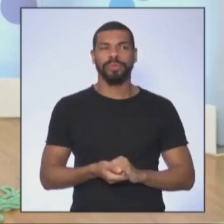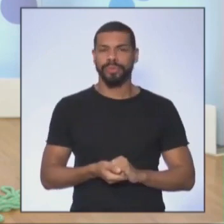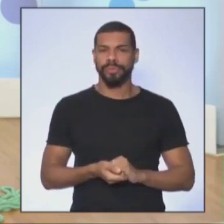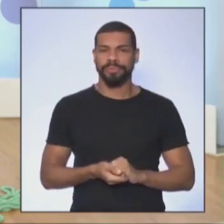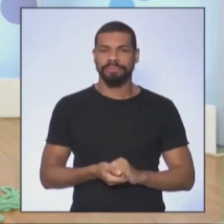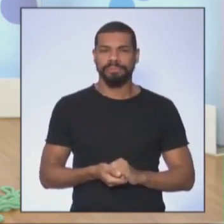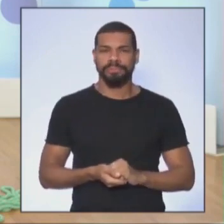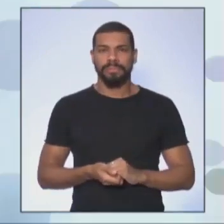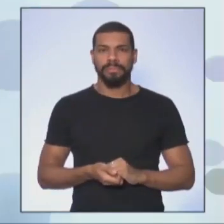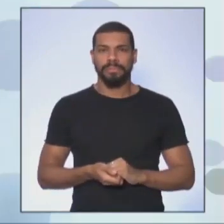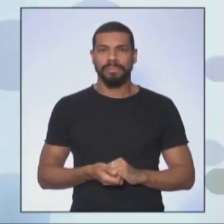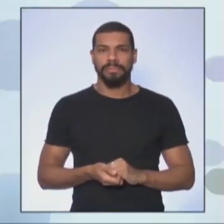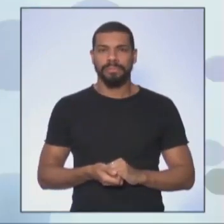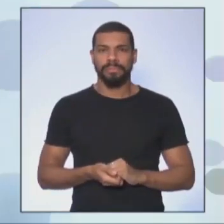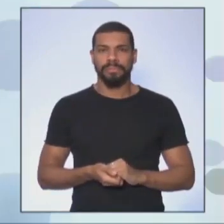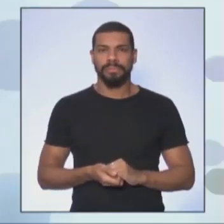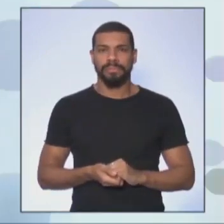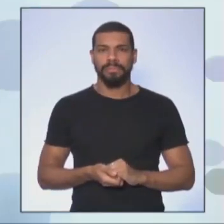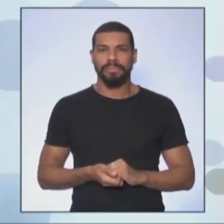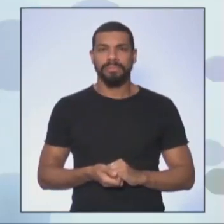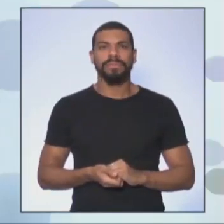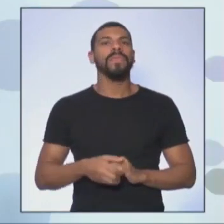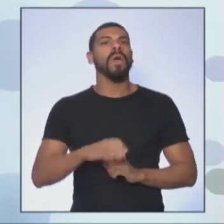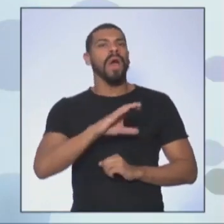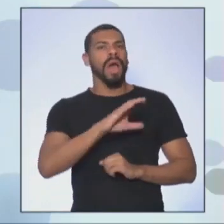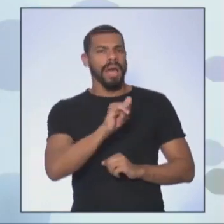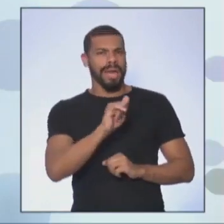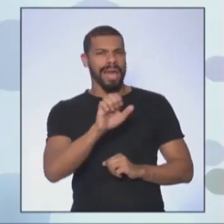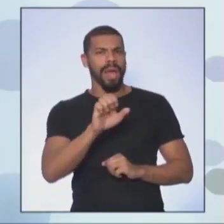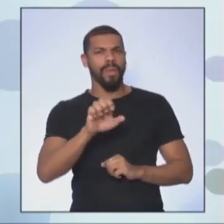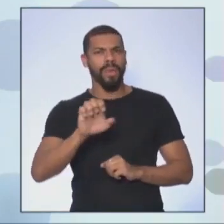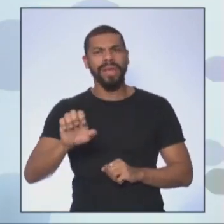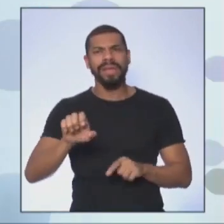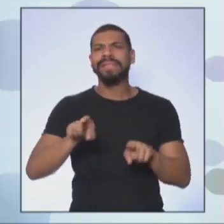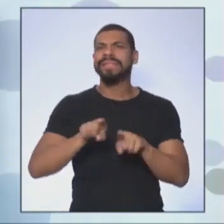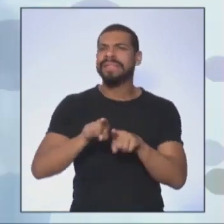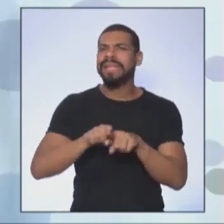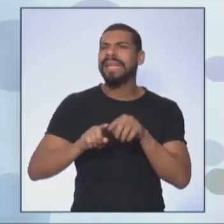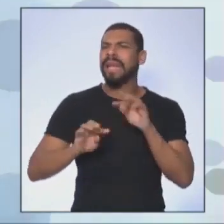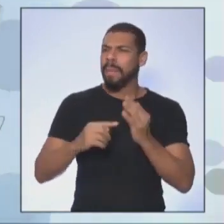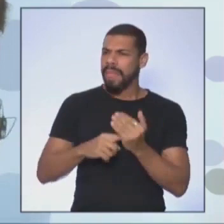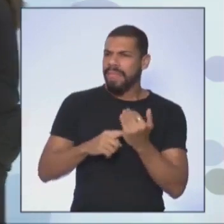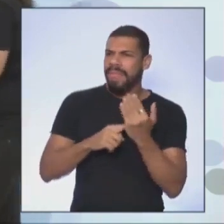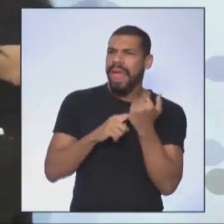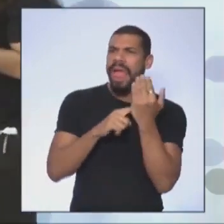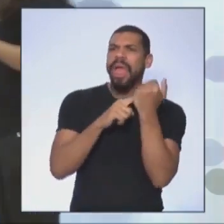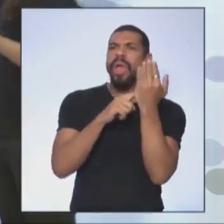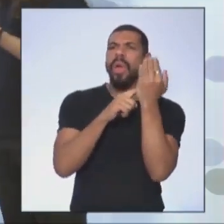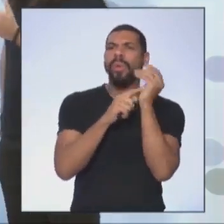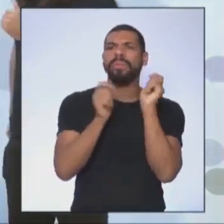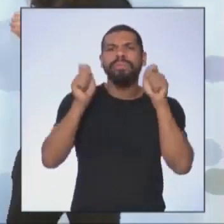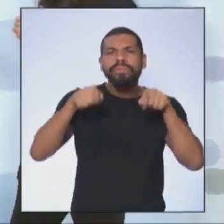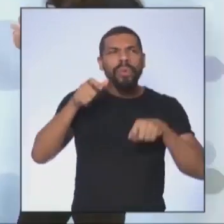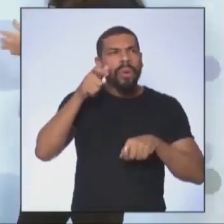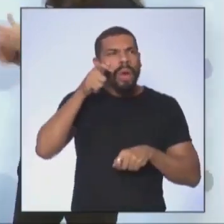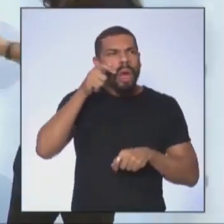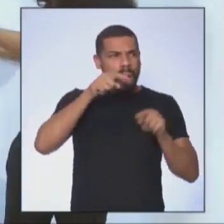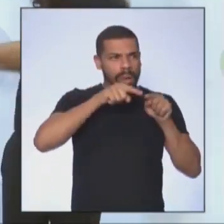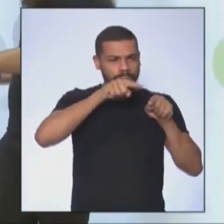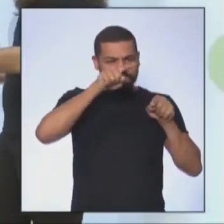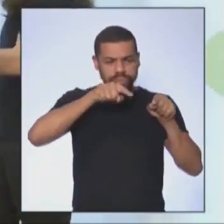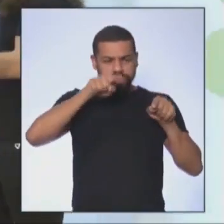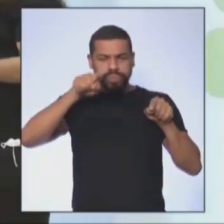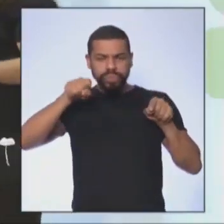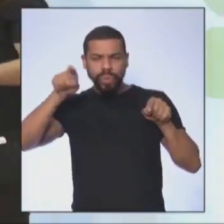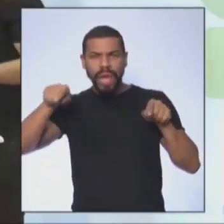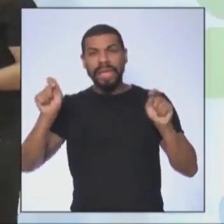você tem. Cauê pergunta se existe alguma tecnologia capaz de ver ondas. Bom, mas aí teria que saber que tipo de